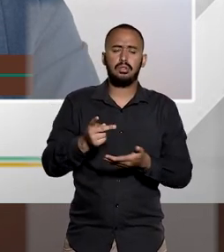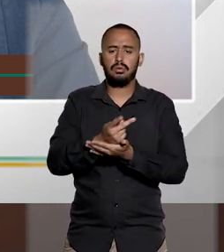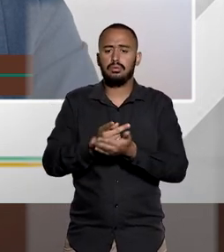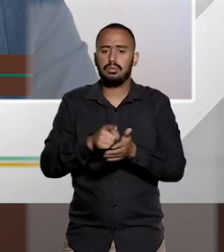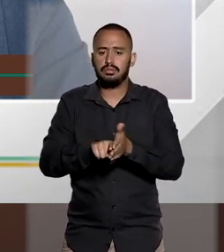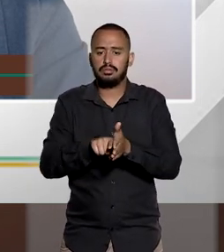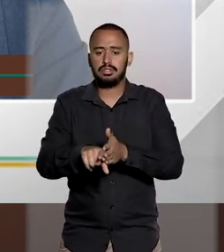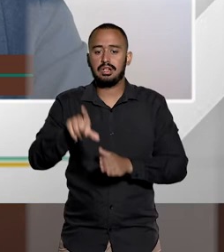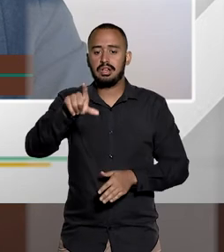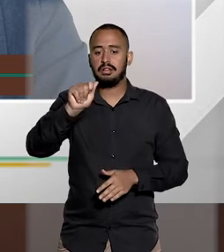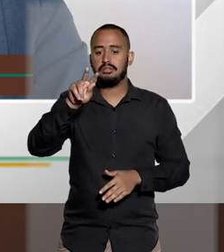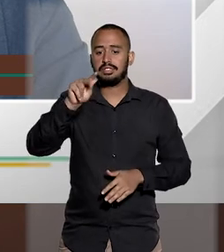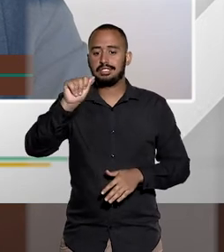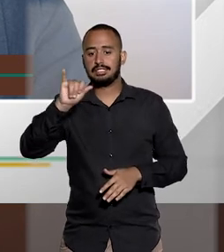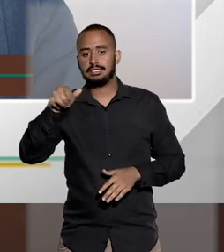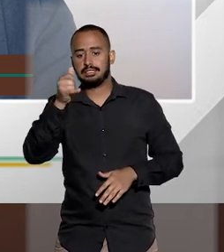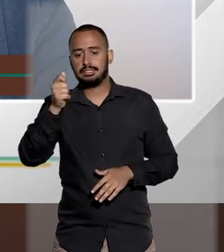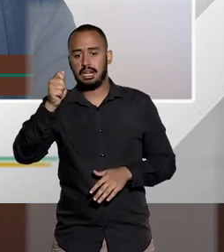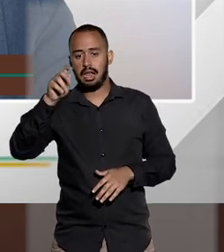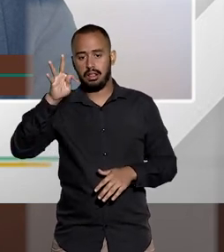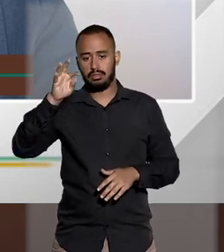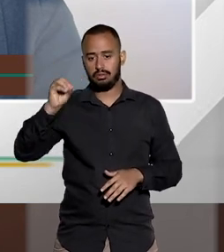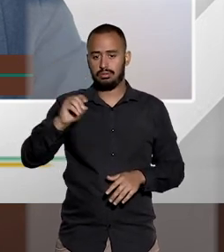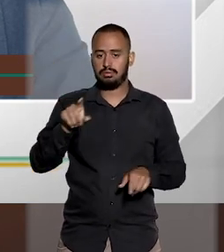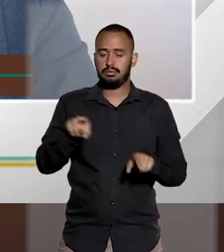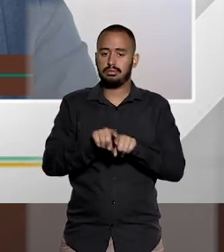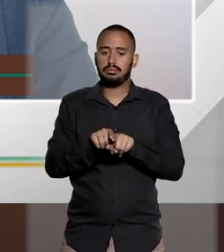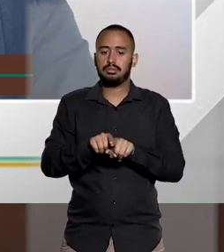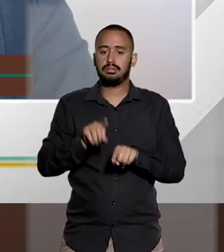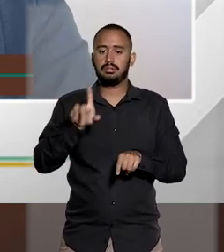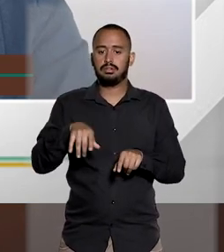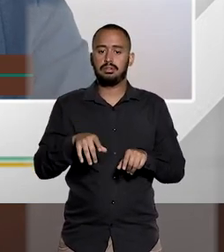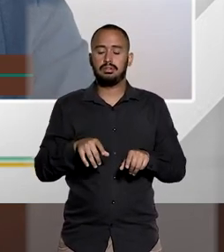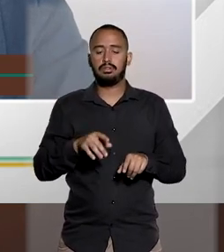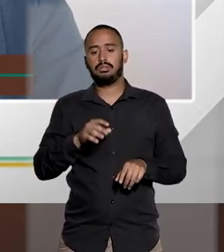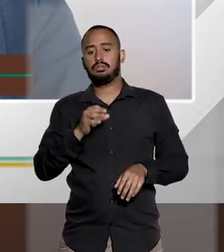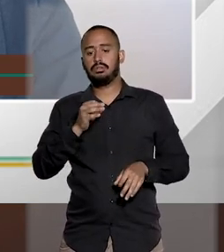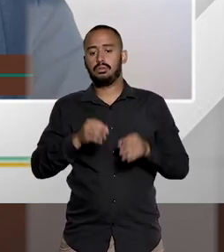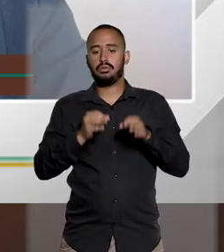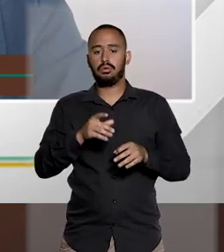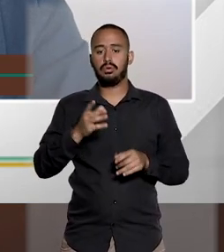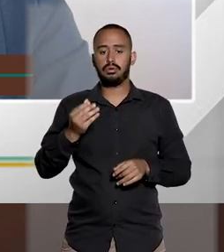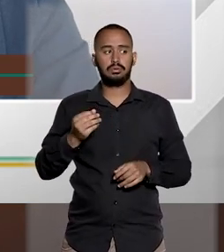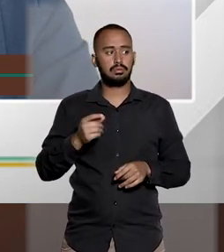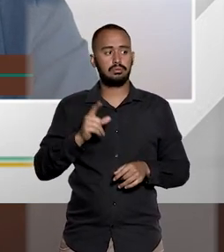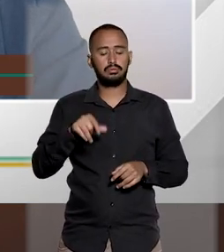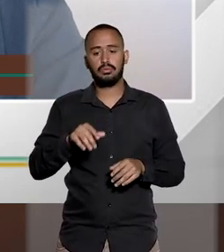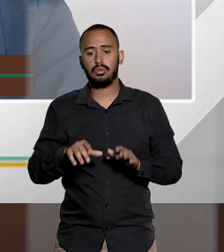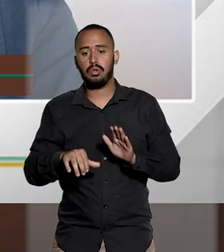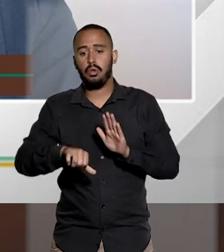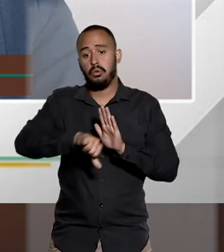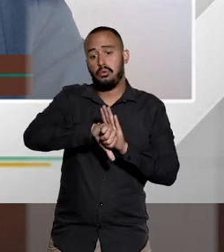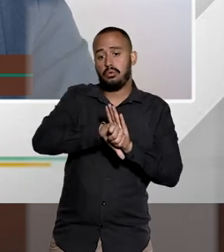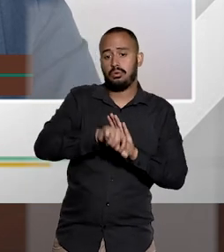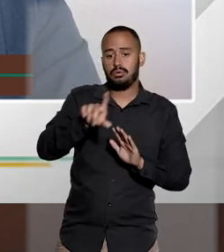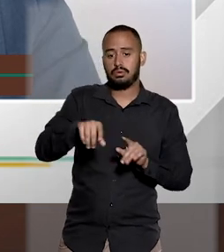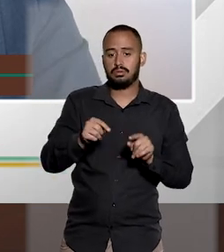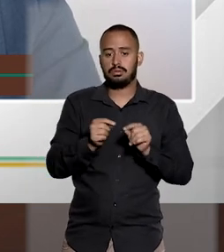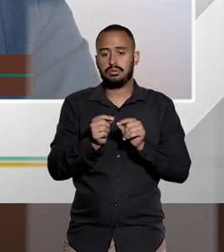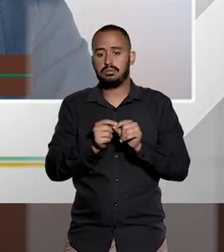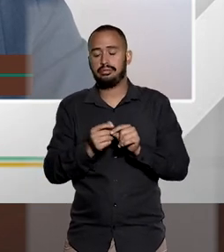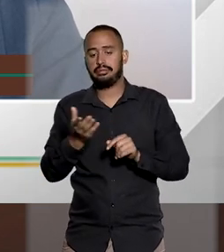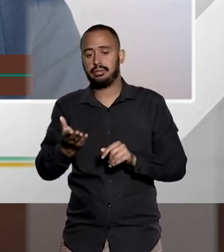contratos, as licitações e contratos administrativos, né? Que é justamente, corrupção acontece normalmente em